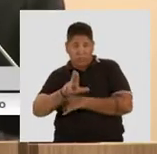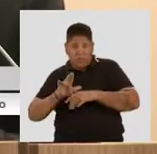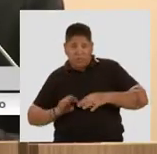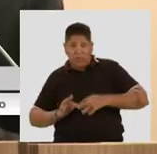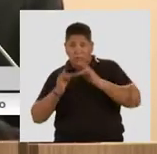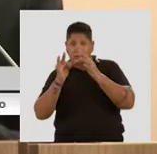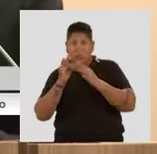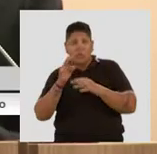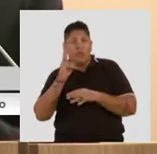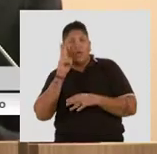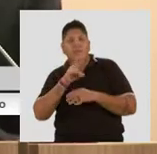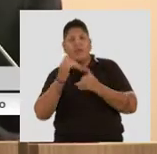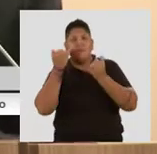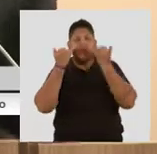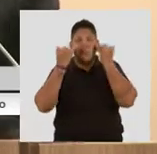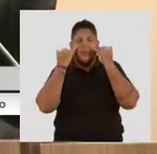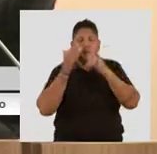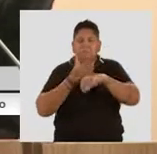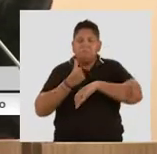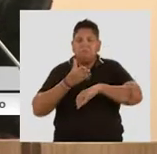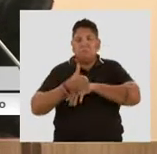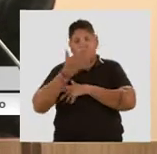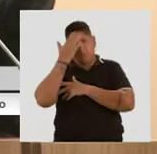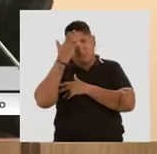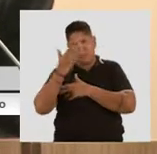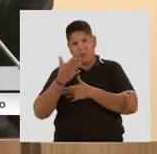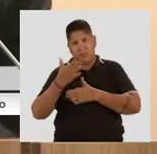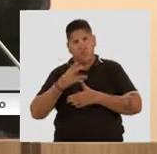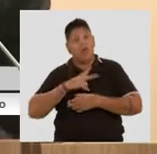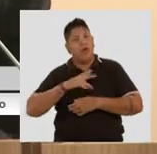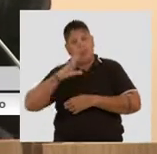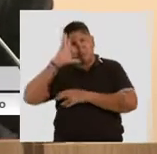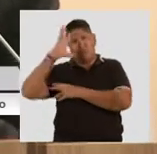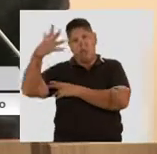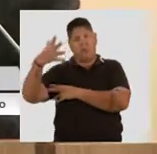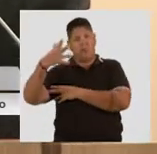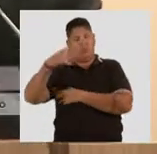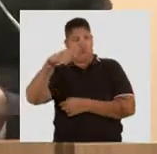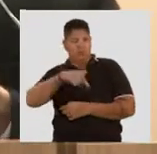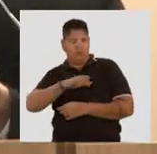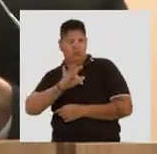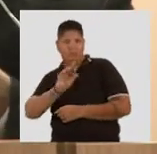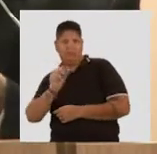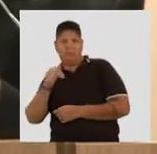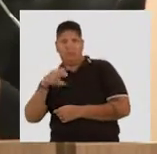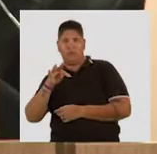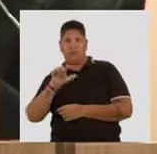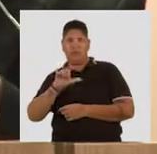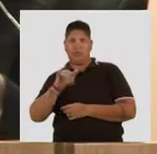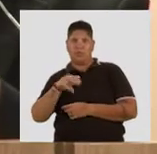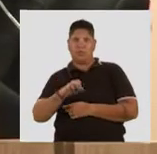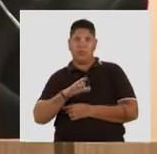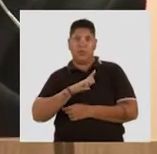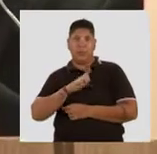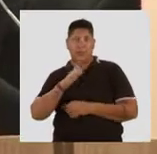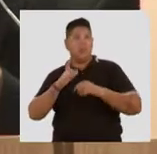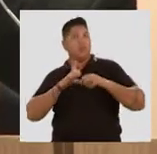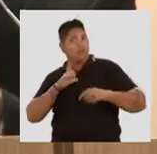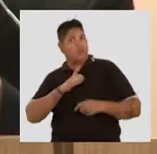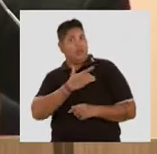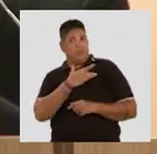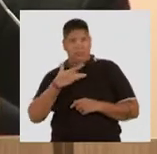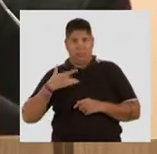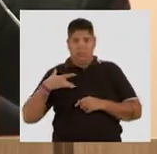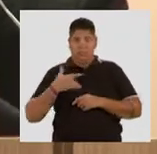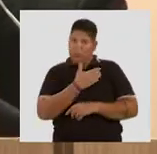tecnologia para tornar a informação mais acessível a todo mundo, ao tomador de decisão, ao frontline, aquele que trabalha com saúde pública, que